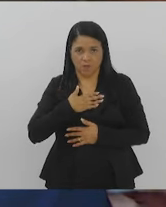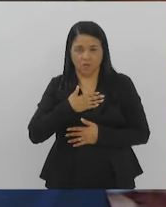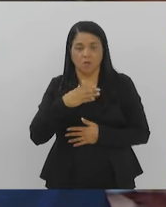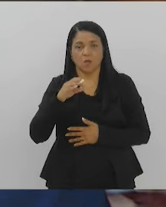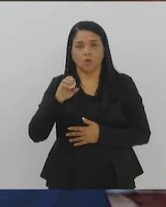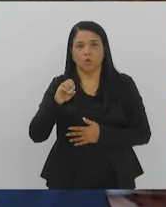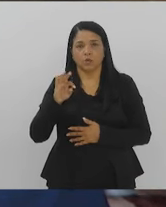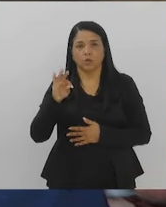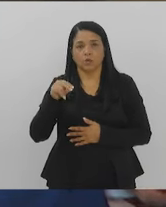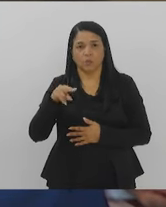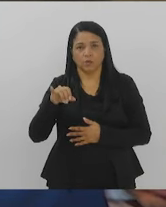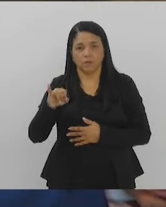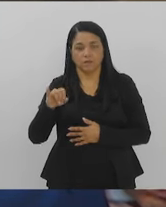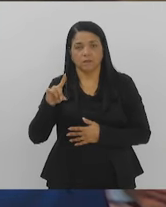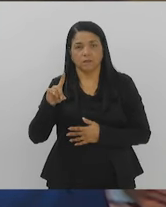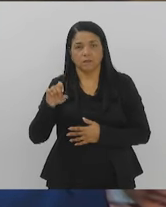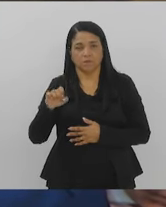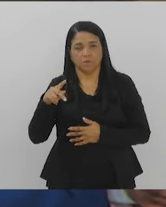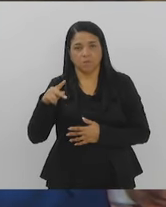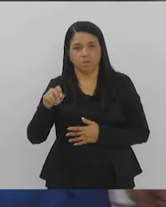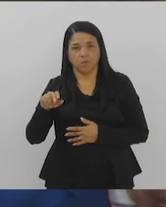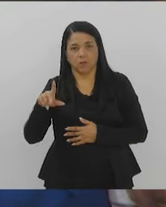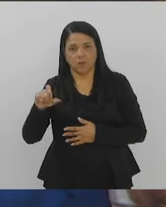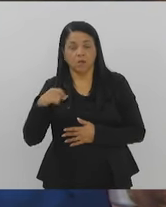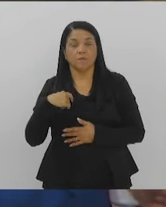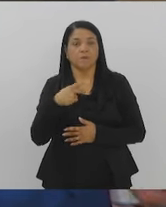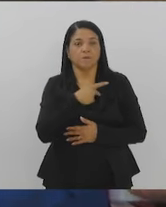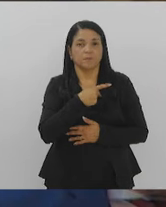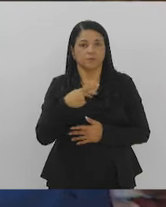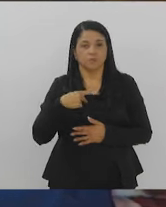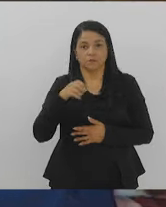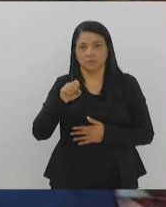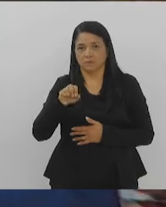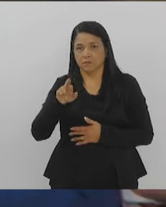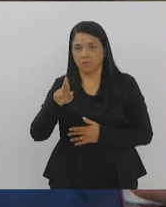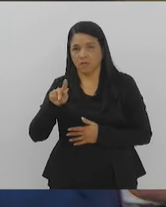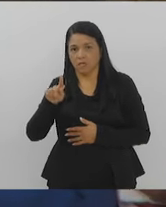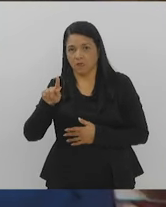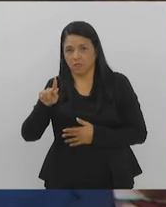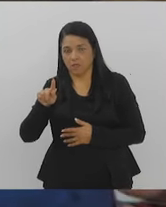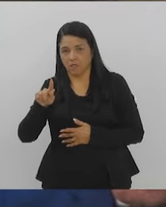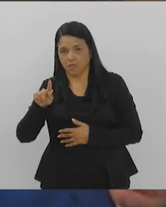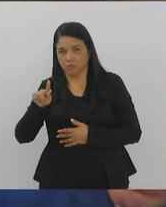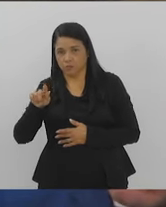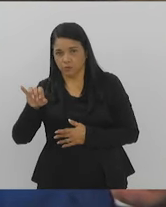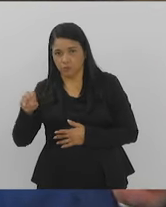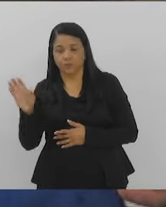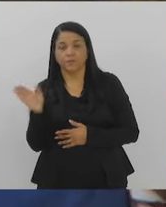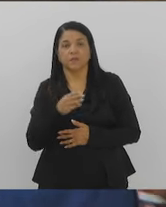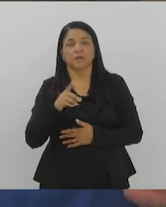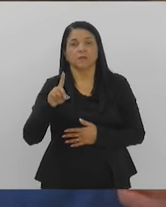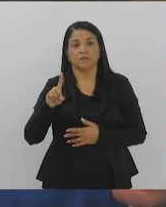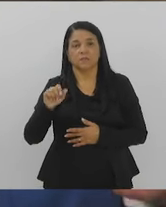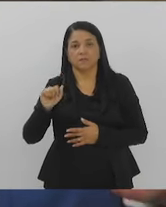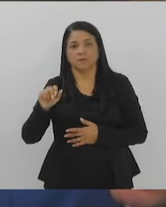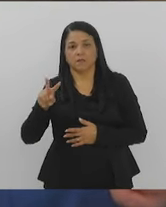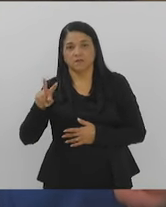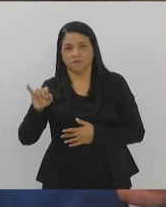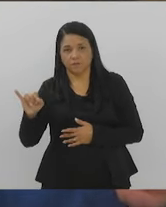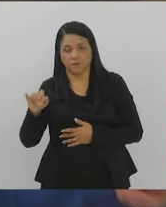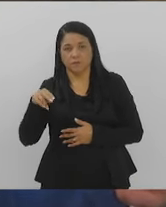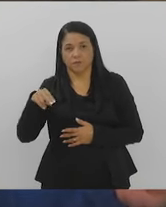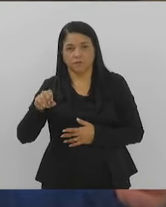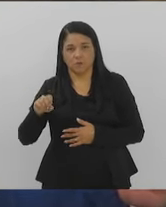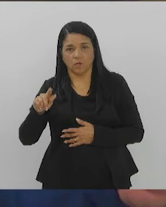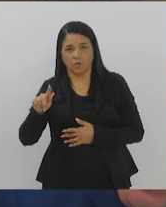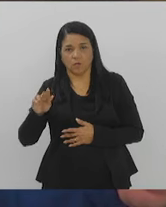Paulo, e que estão aqui presentes, pastor Celso Brasil e o pastor Davi Nobre Rocha. Deus